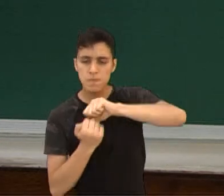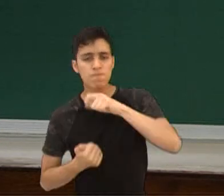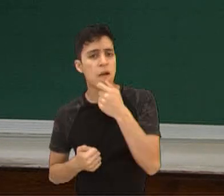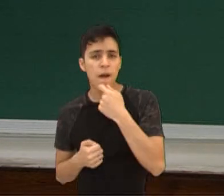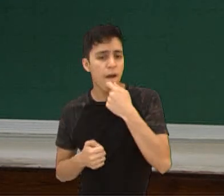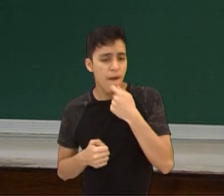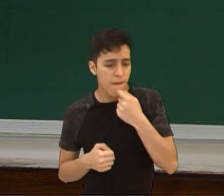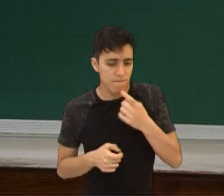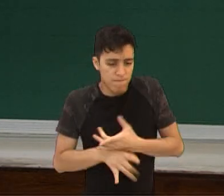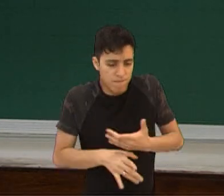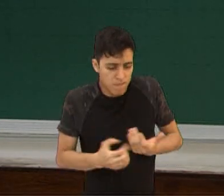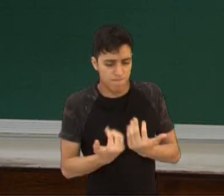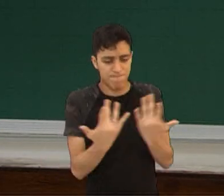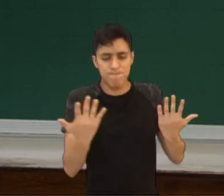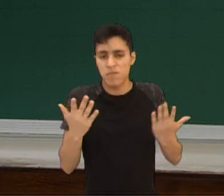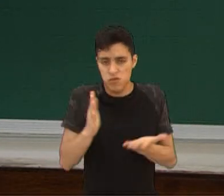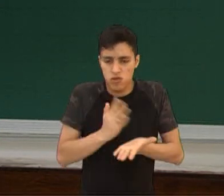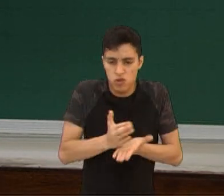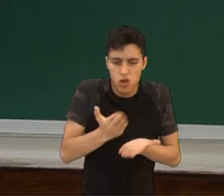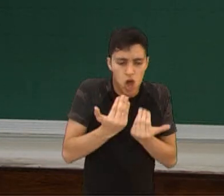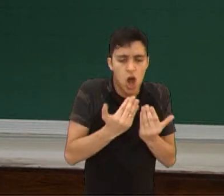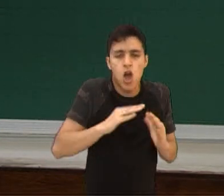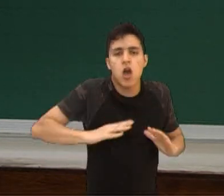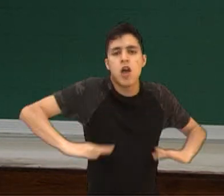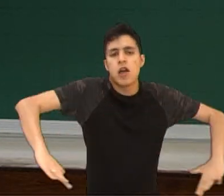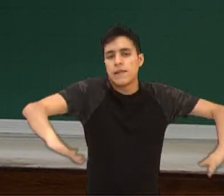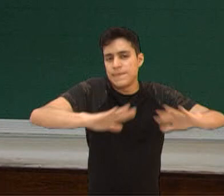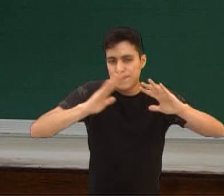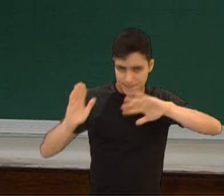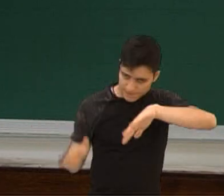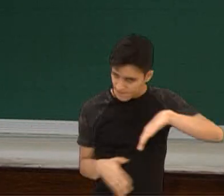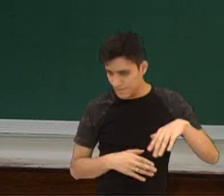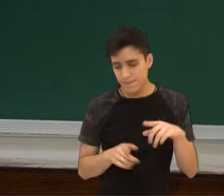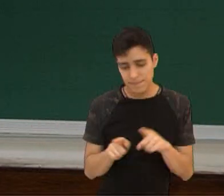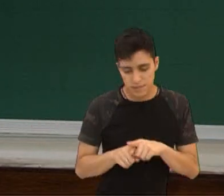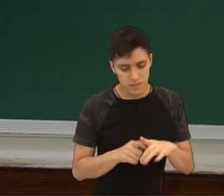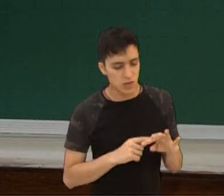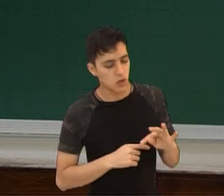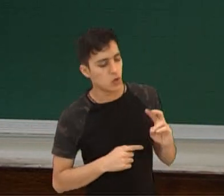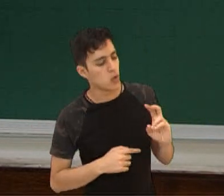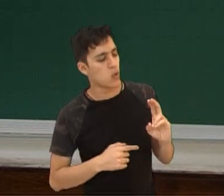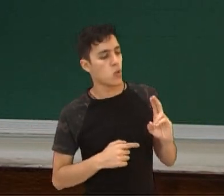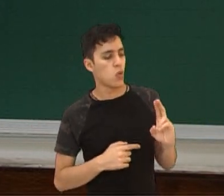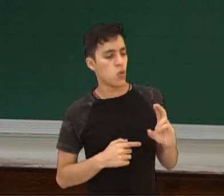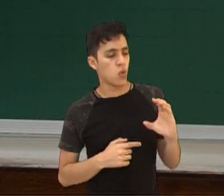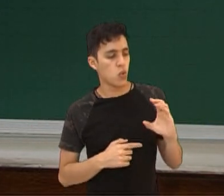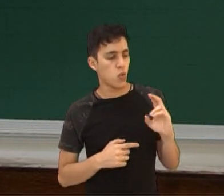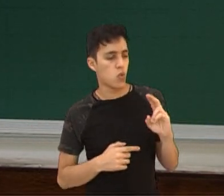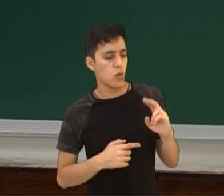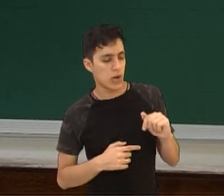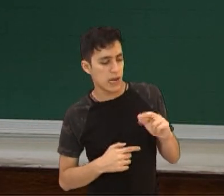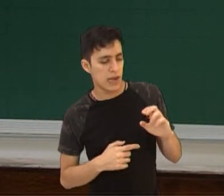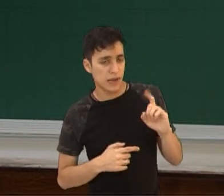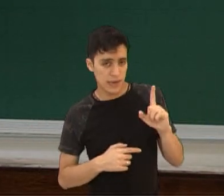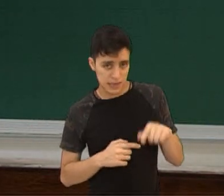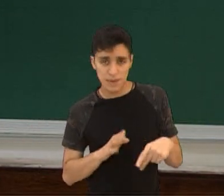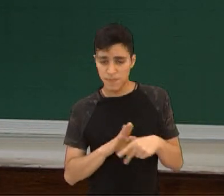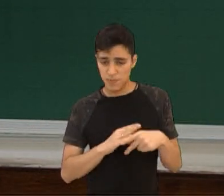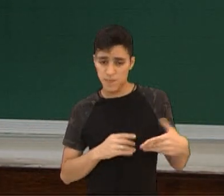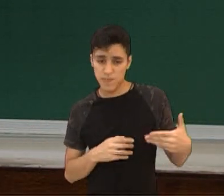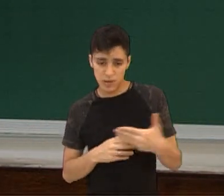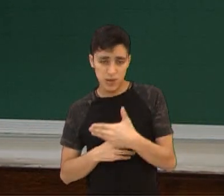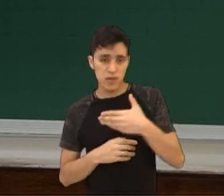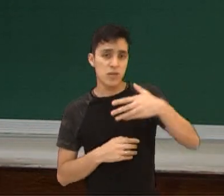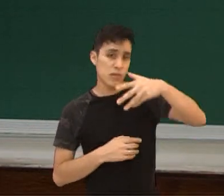plantas nem conseguem se desenvolver direito. A gente ainda tem o tucunaré, que apesar de ser um peixe brasileiro, ele é da Amazônia, acabou sendo levado